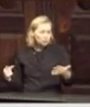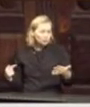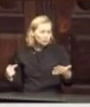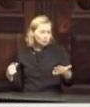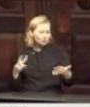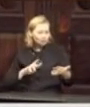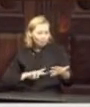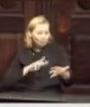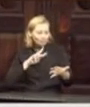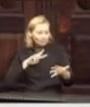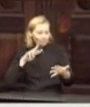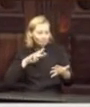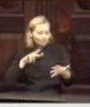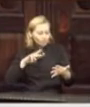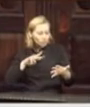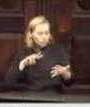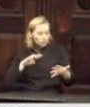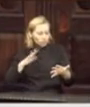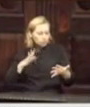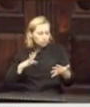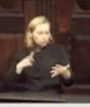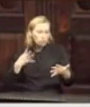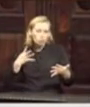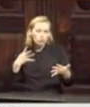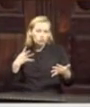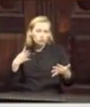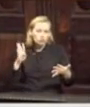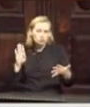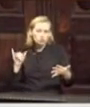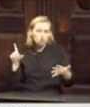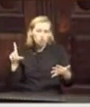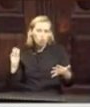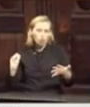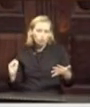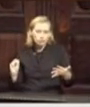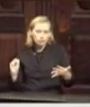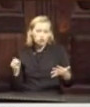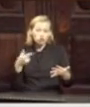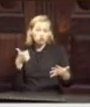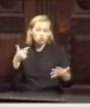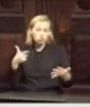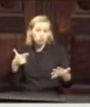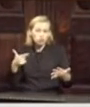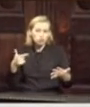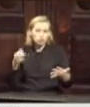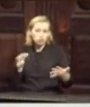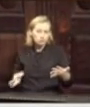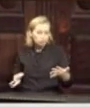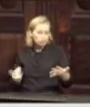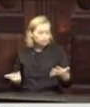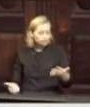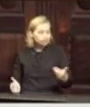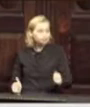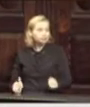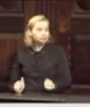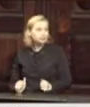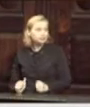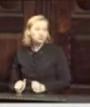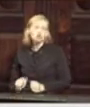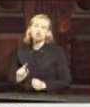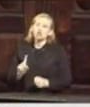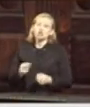era cerca de 4 bilhões, 12% do orçamento.